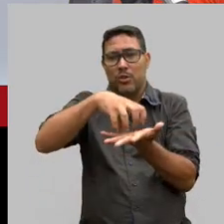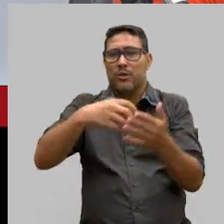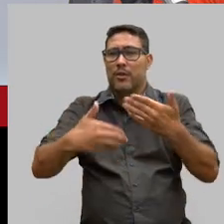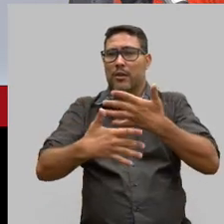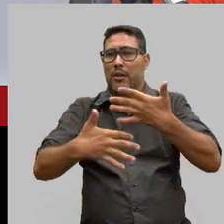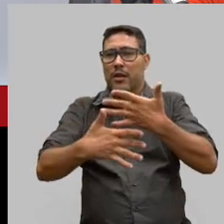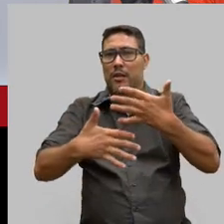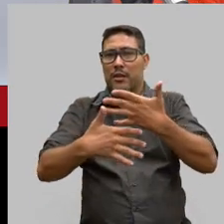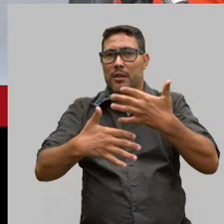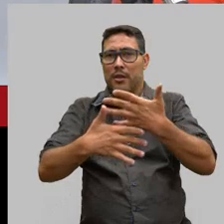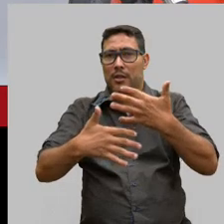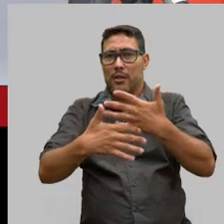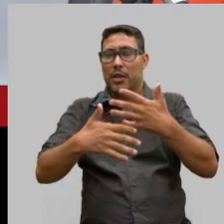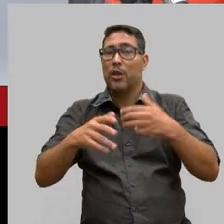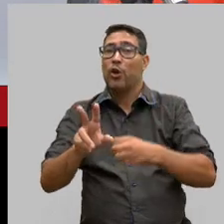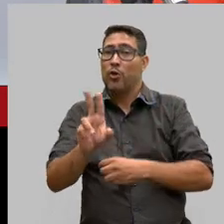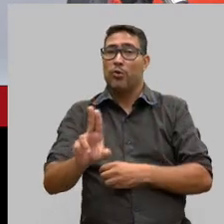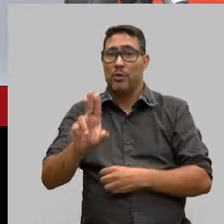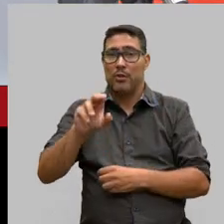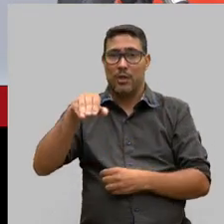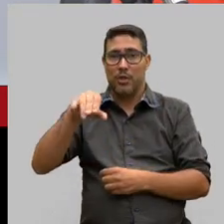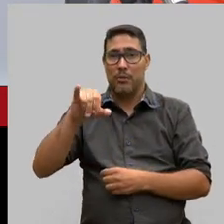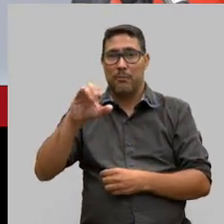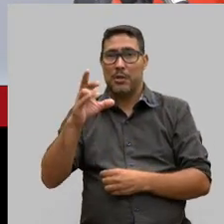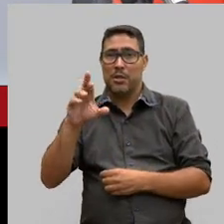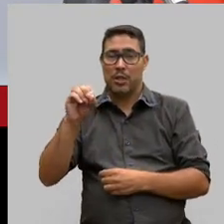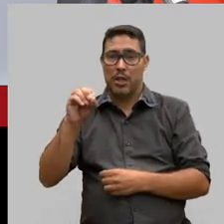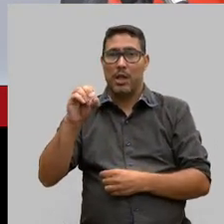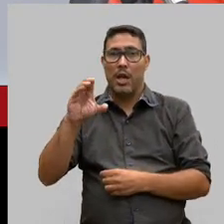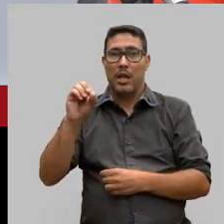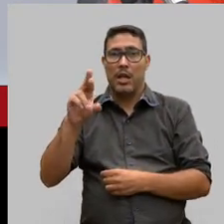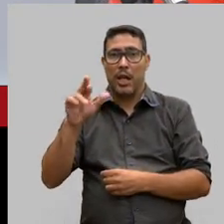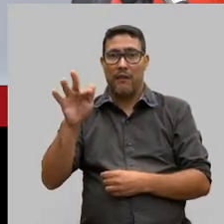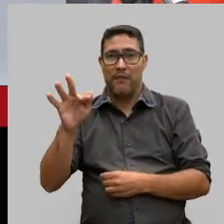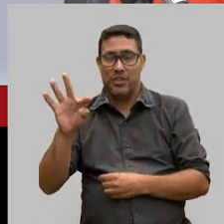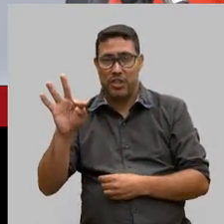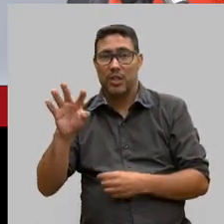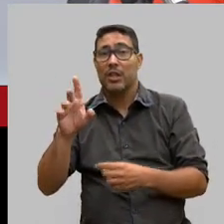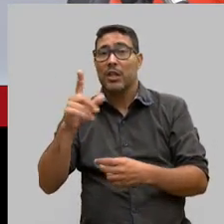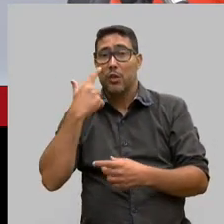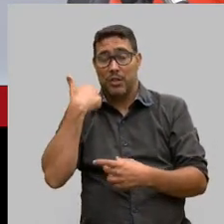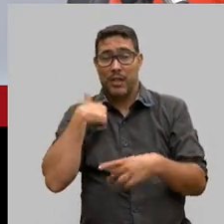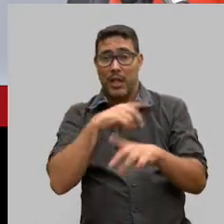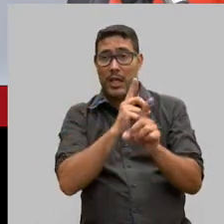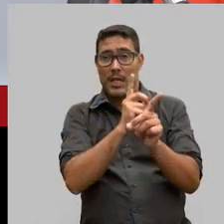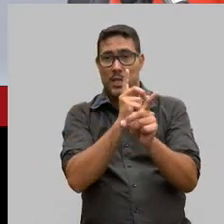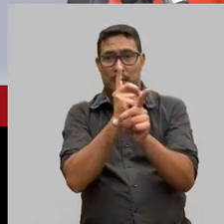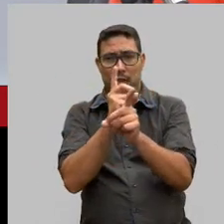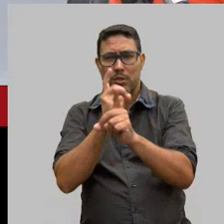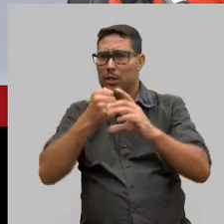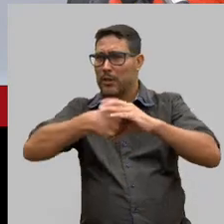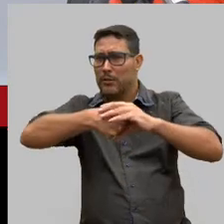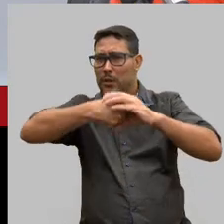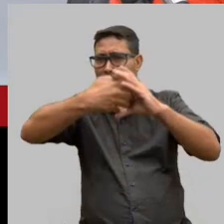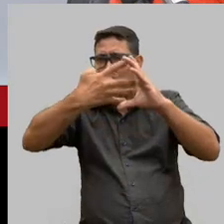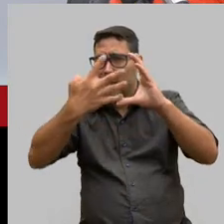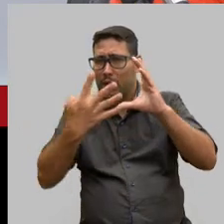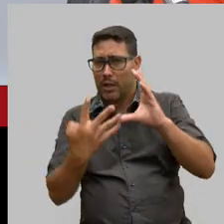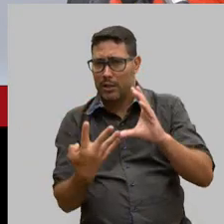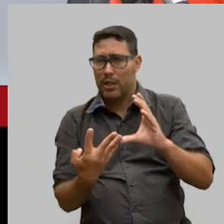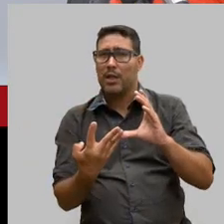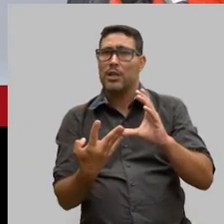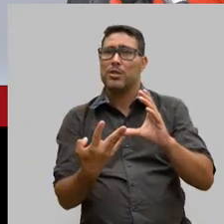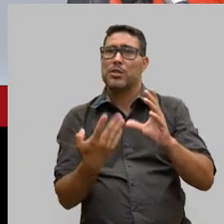no Minecraft você entra dentro das igrejas Você identifica as igrejas pelas suas características você faz um